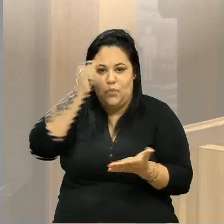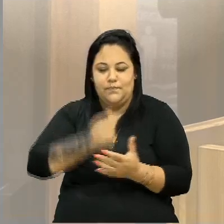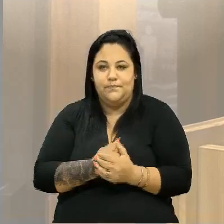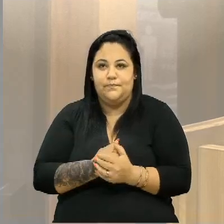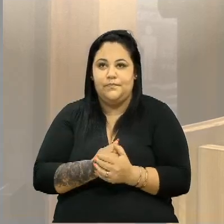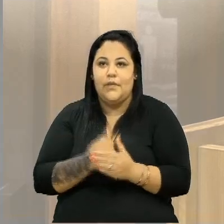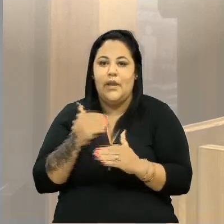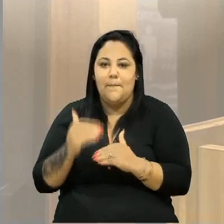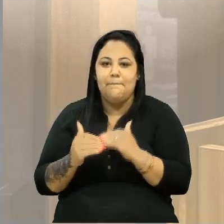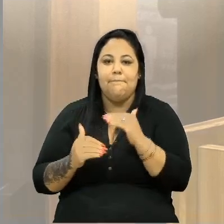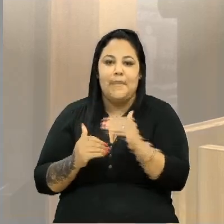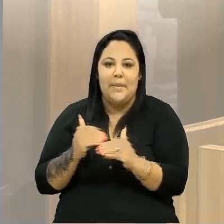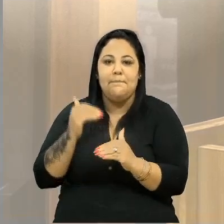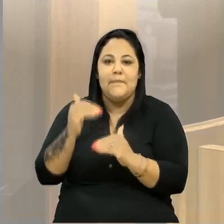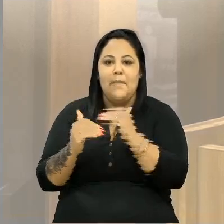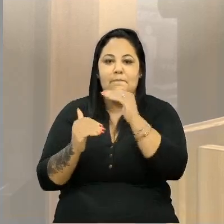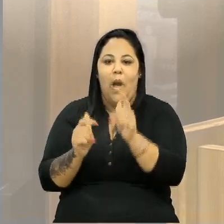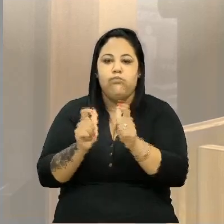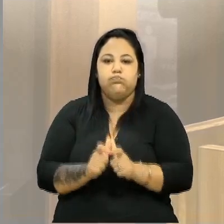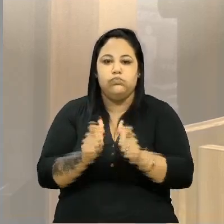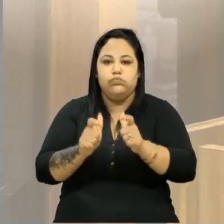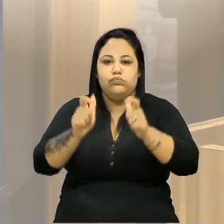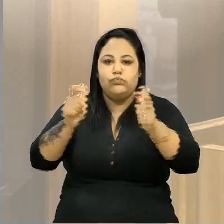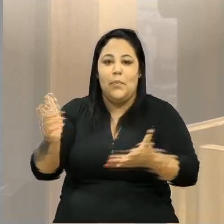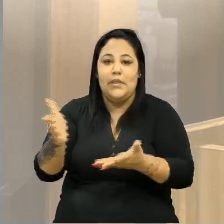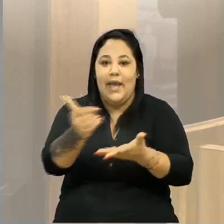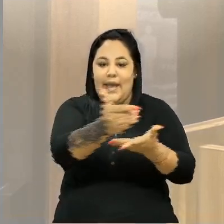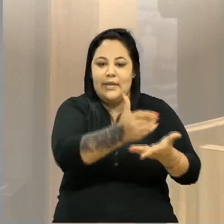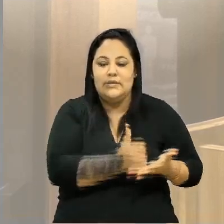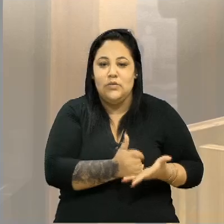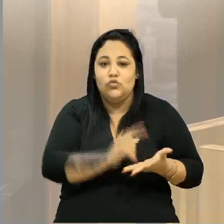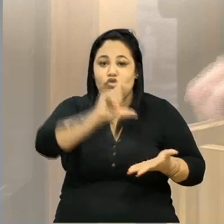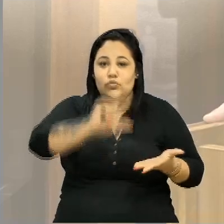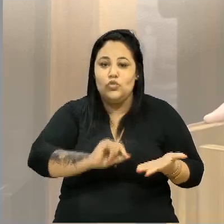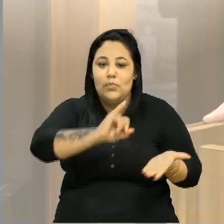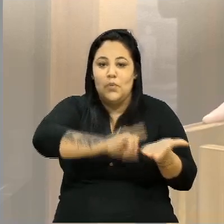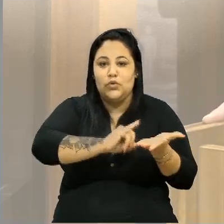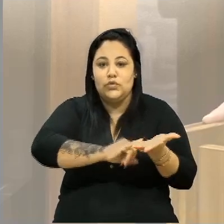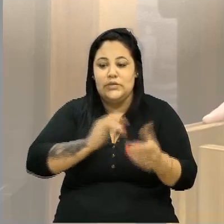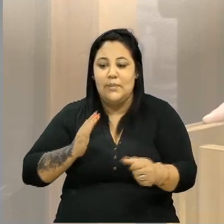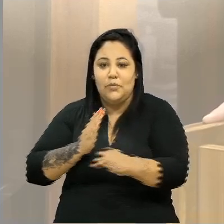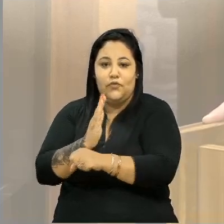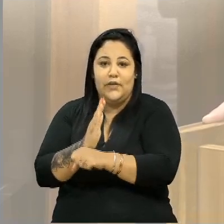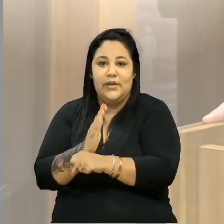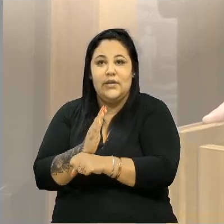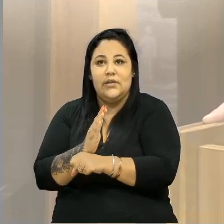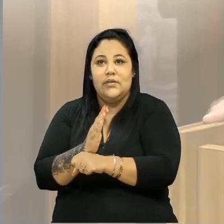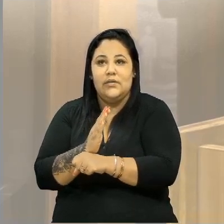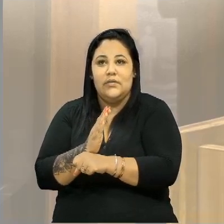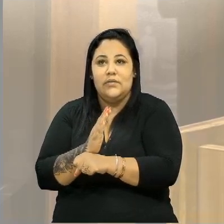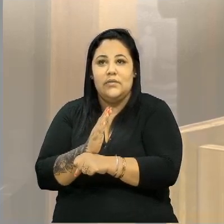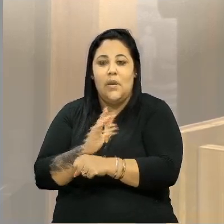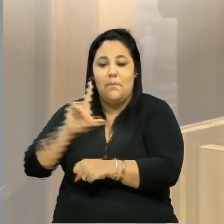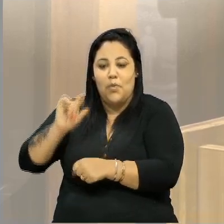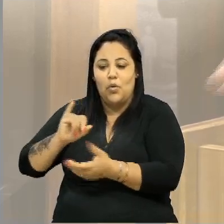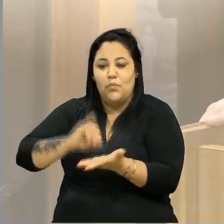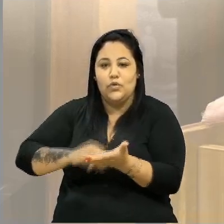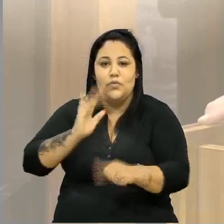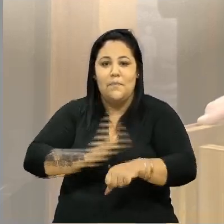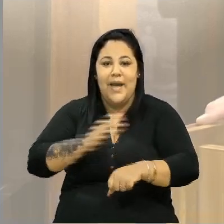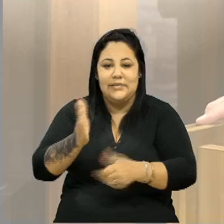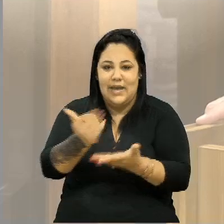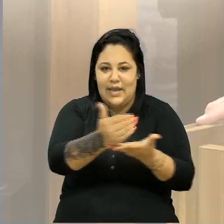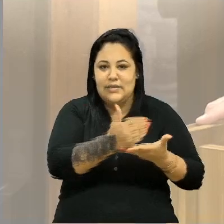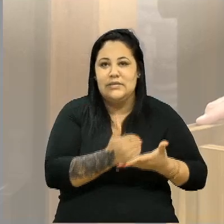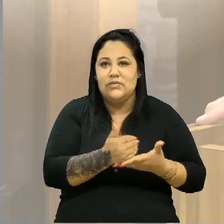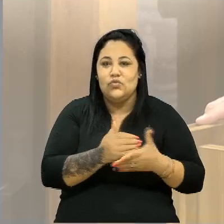assim por diante. Cada ano que aumentasse a arrecadação, baixava os impostos, e se aprovar que quanto menos imposto, mais arrecadação. Foi feito